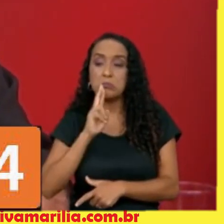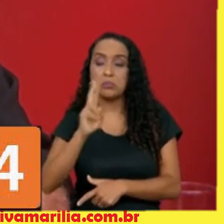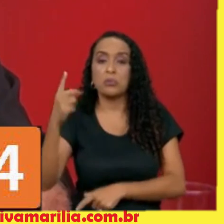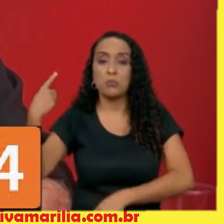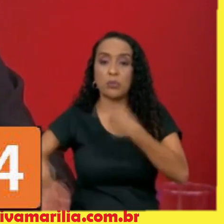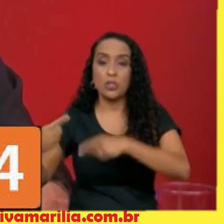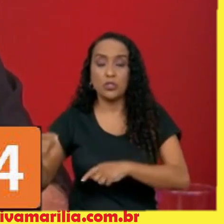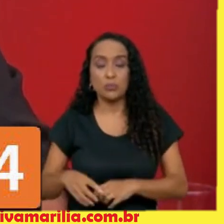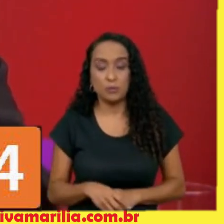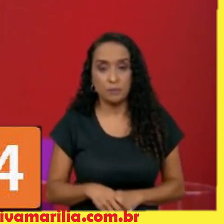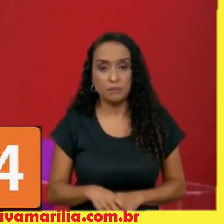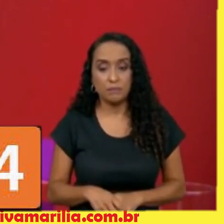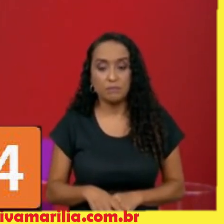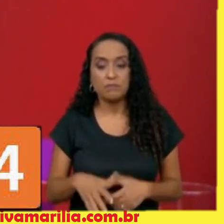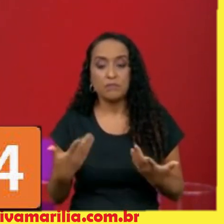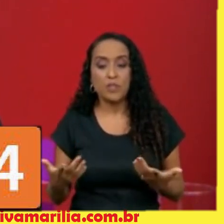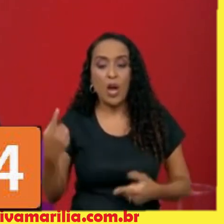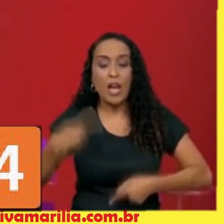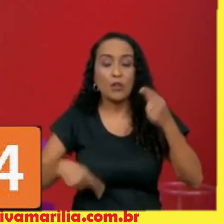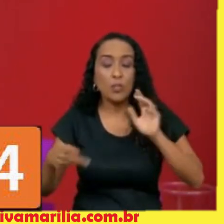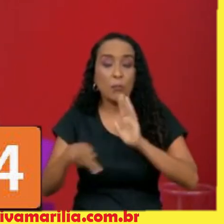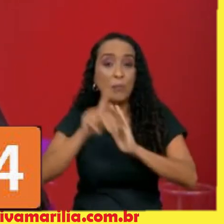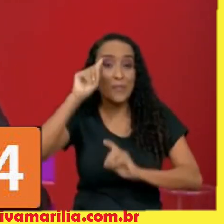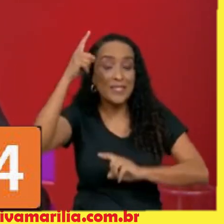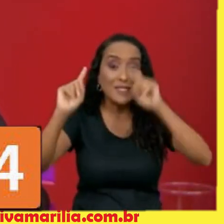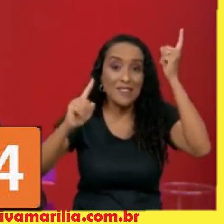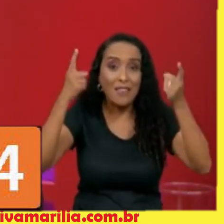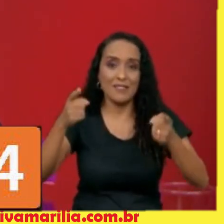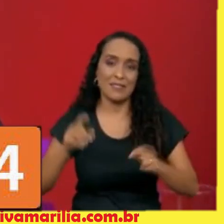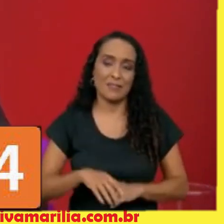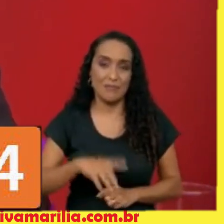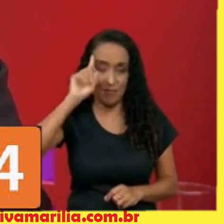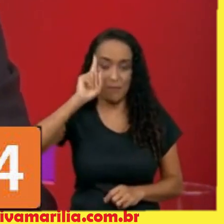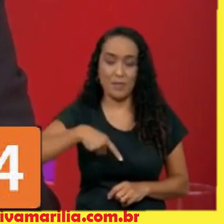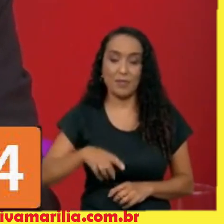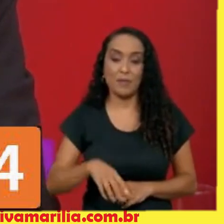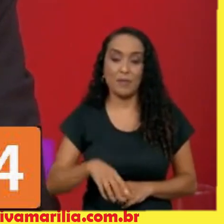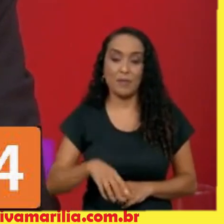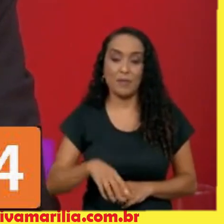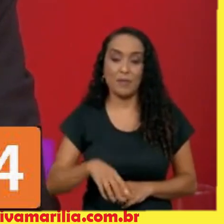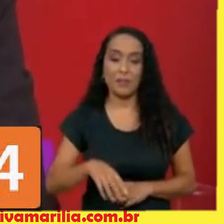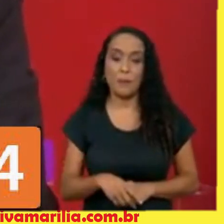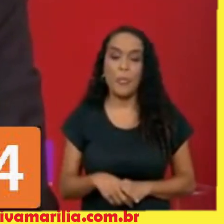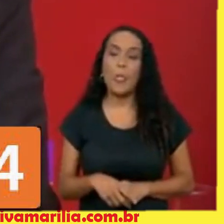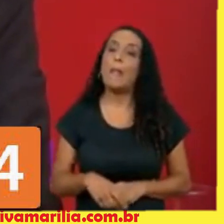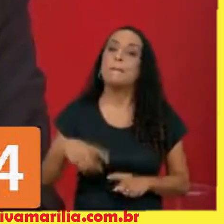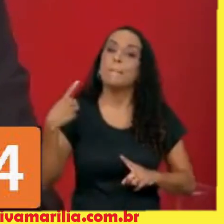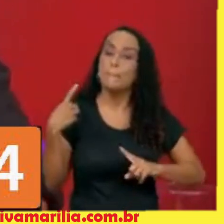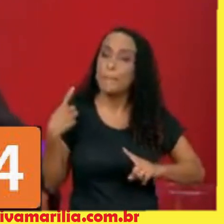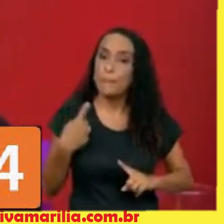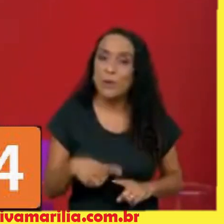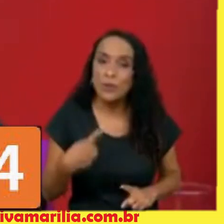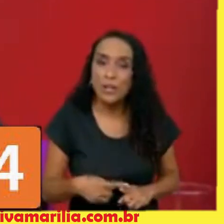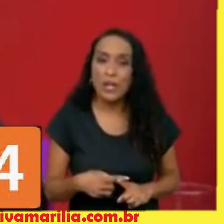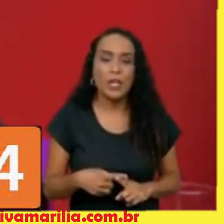político e tal. Né? Então, é a luta pelas ideias dominantes. Né? Ou seja, por que né, não